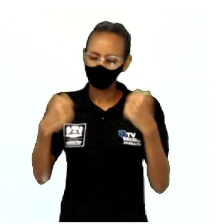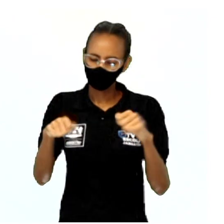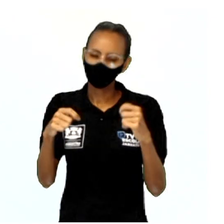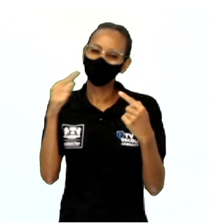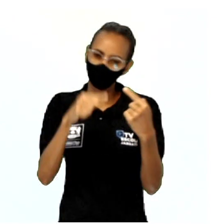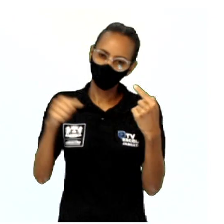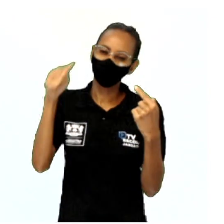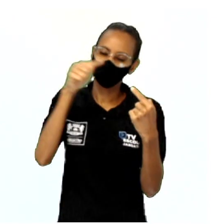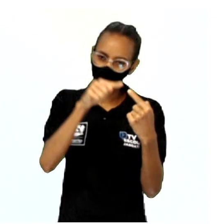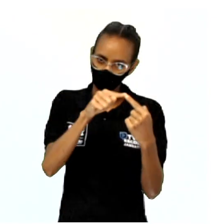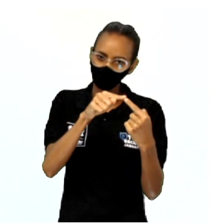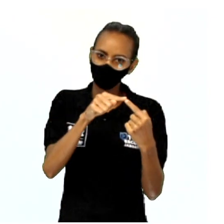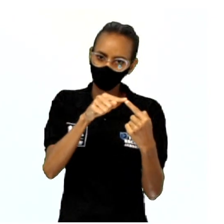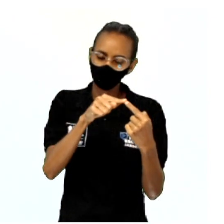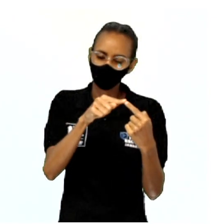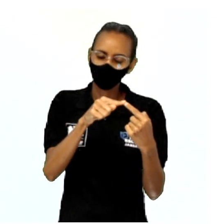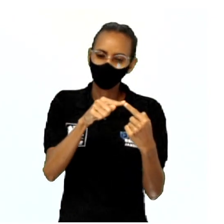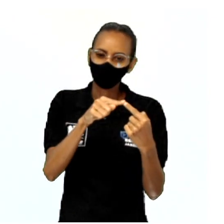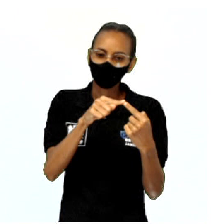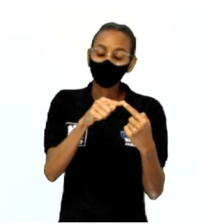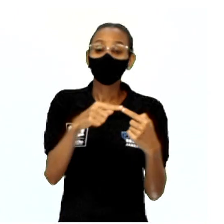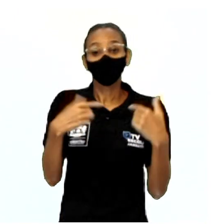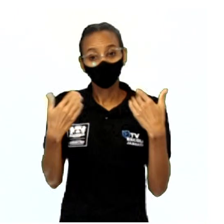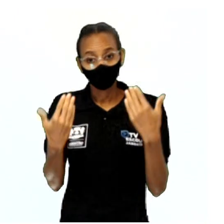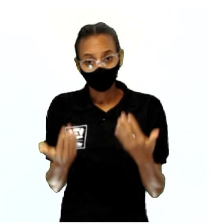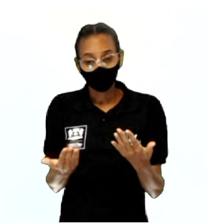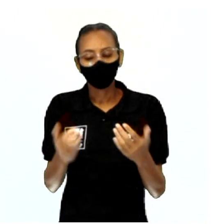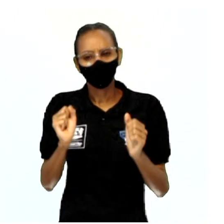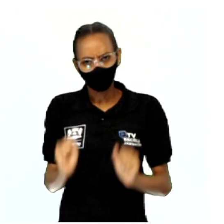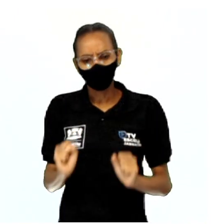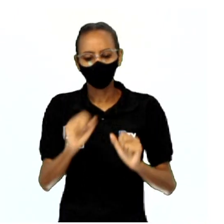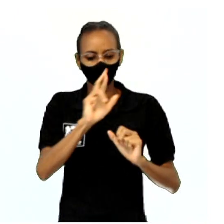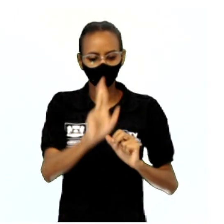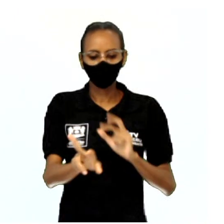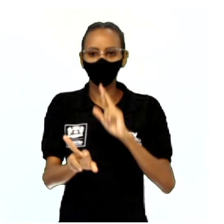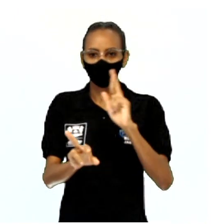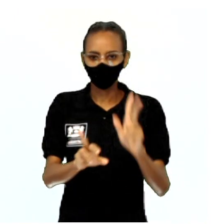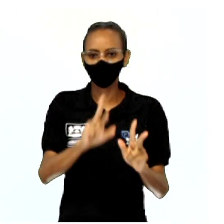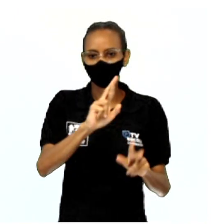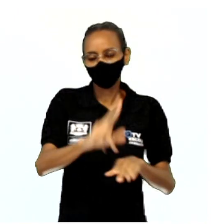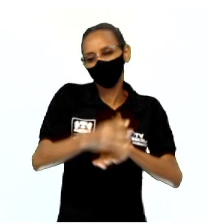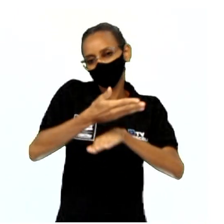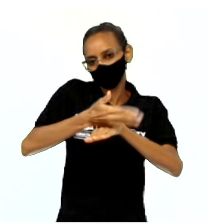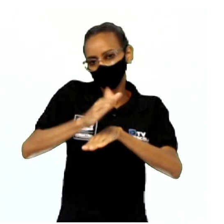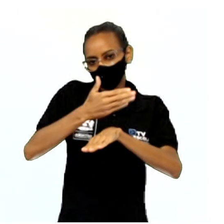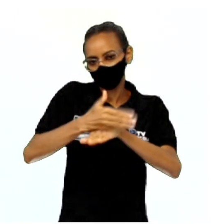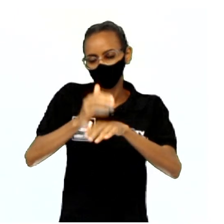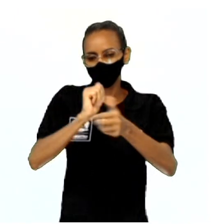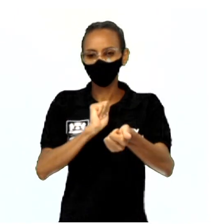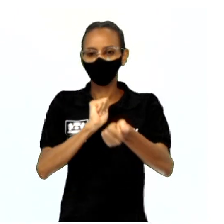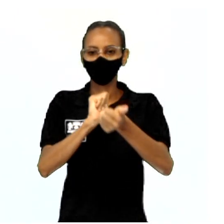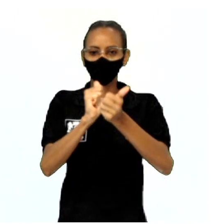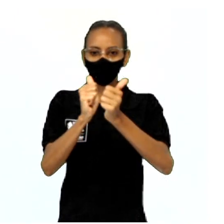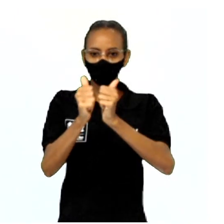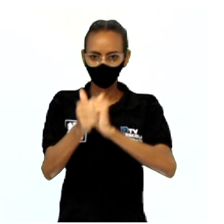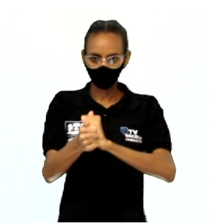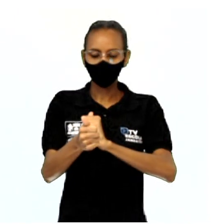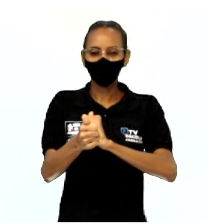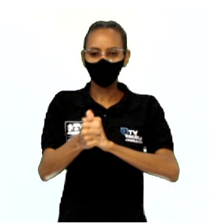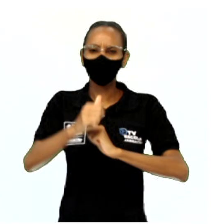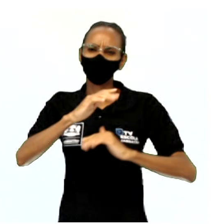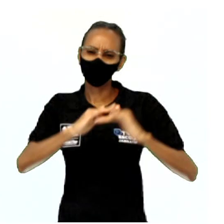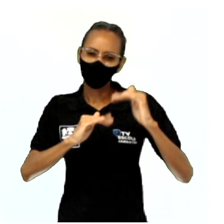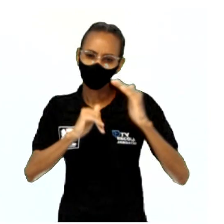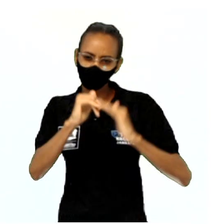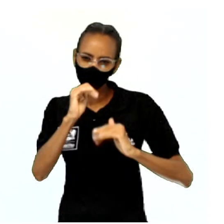E essas atividades, elas podem variar desde treinos esportivos, né, de modalidades